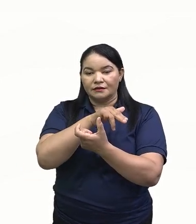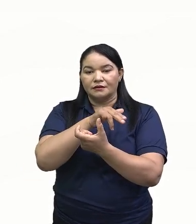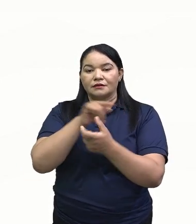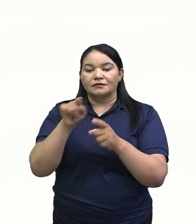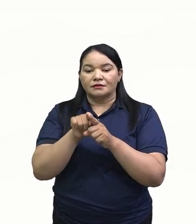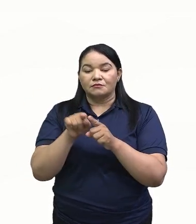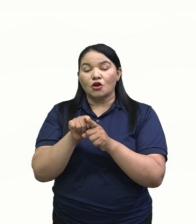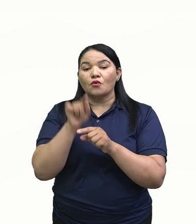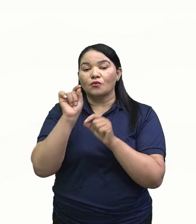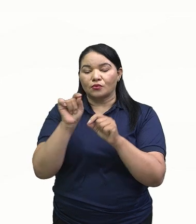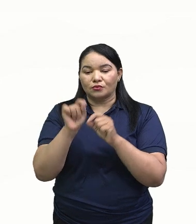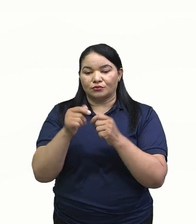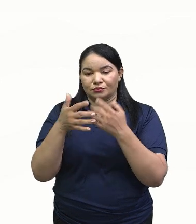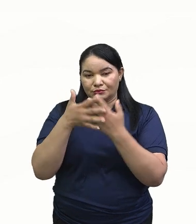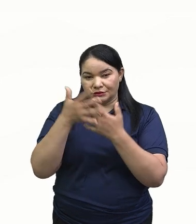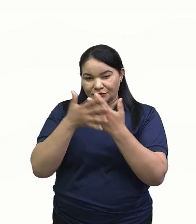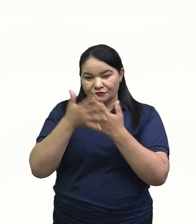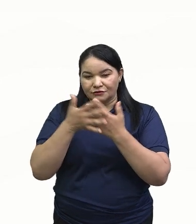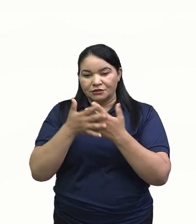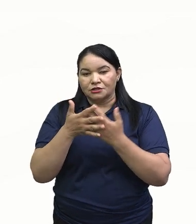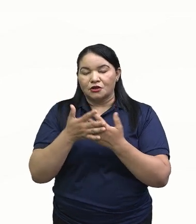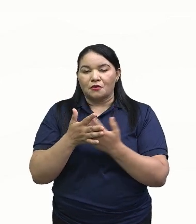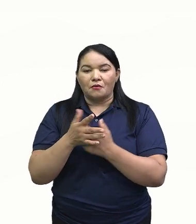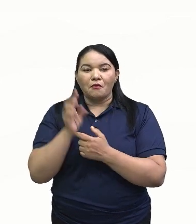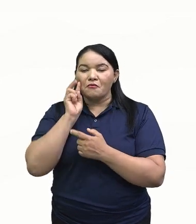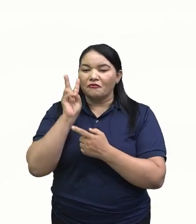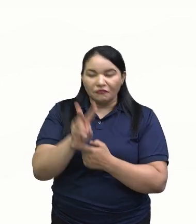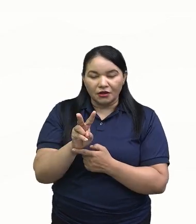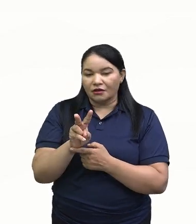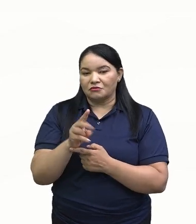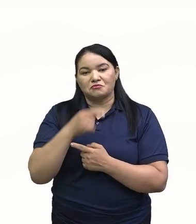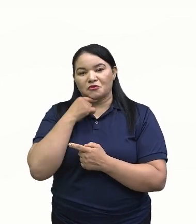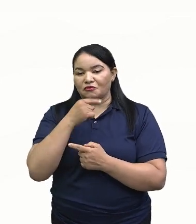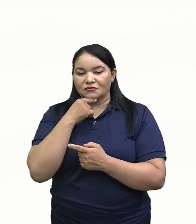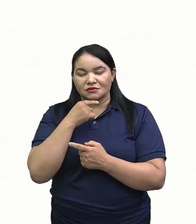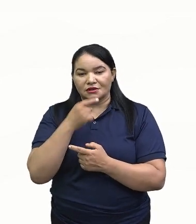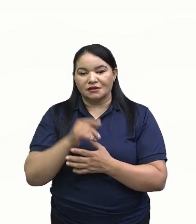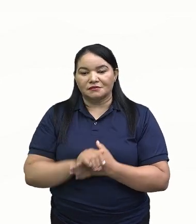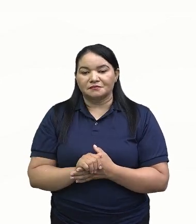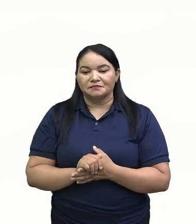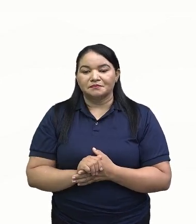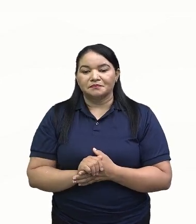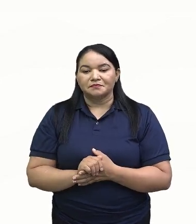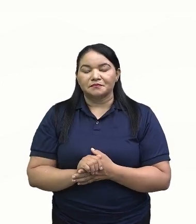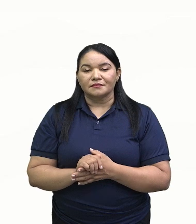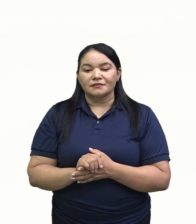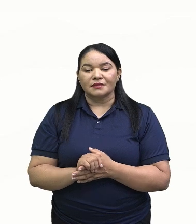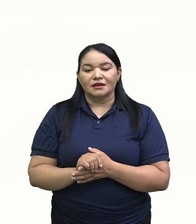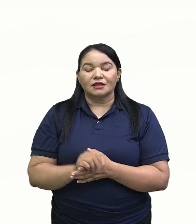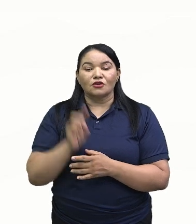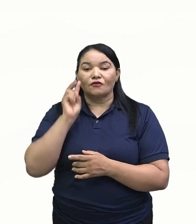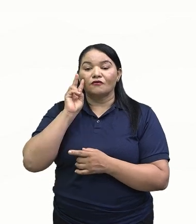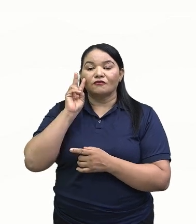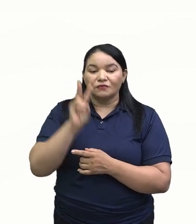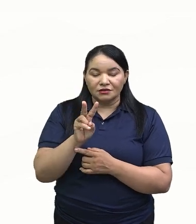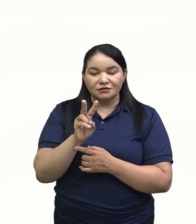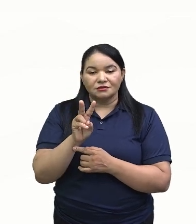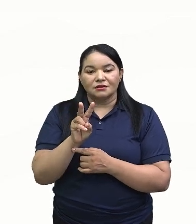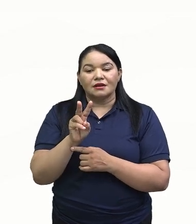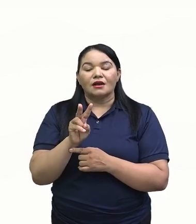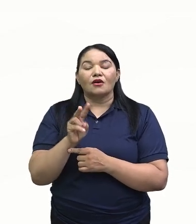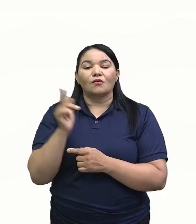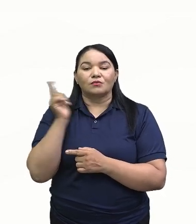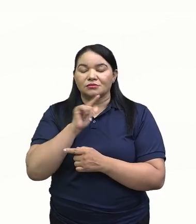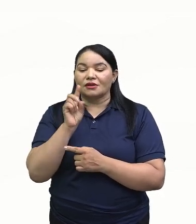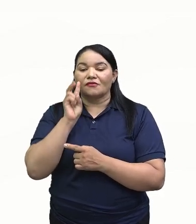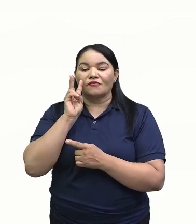pouco negativo, nebuloso, né? Algo que você não consegue ver, né? E o visível é o que você vê,